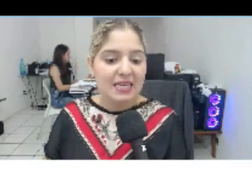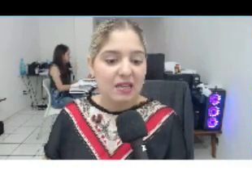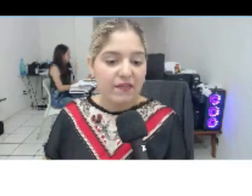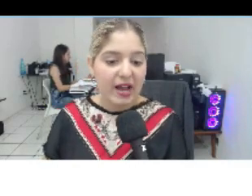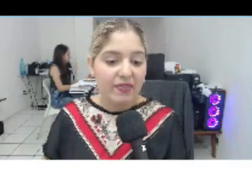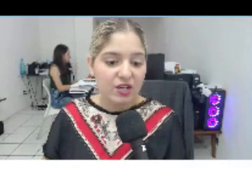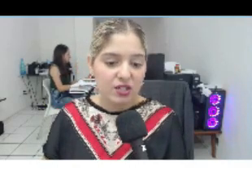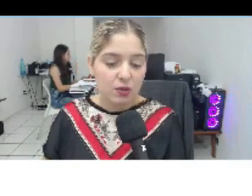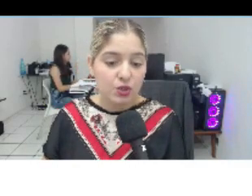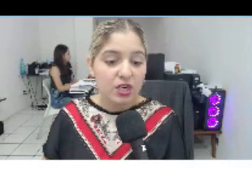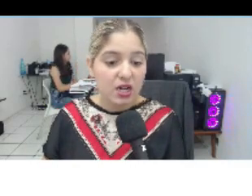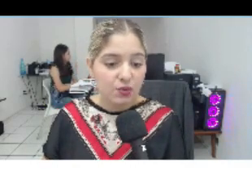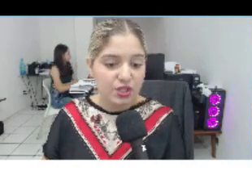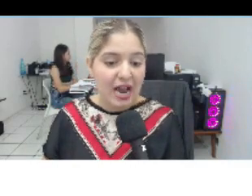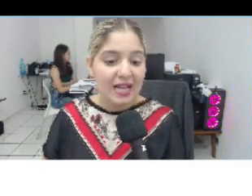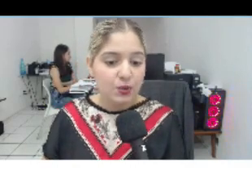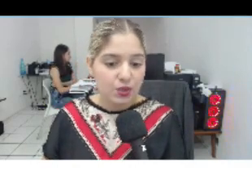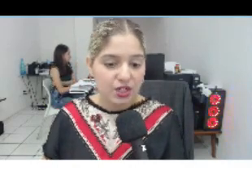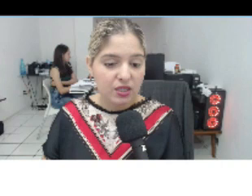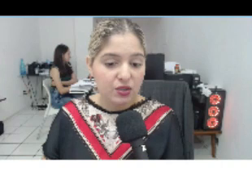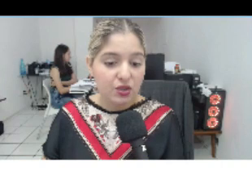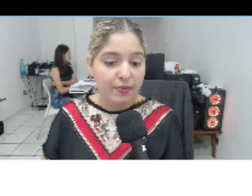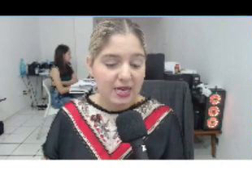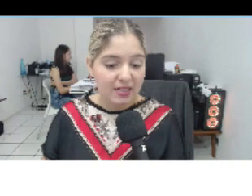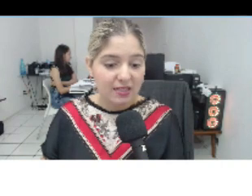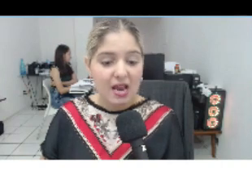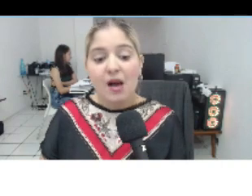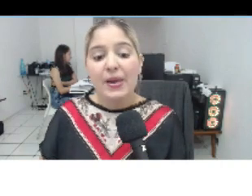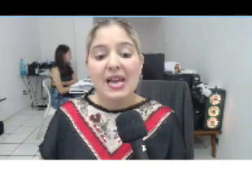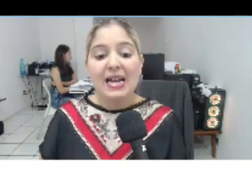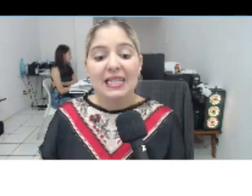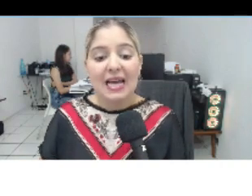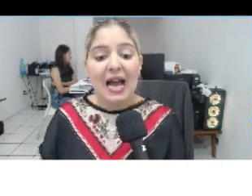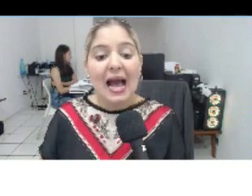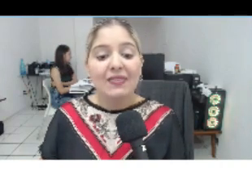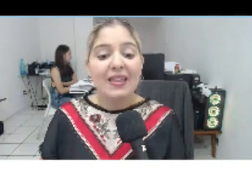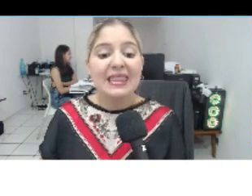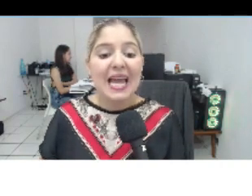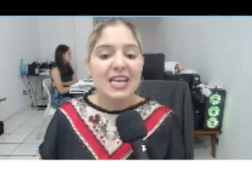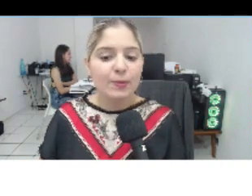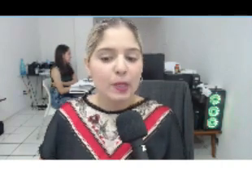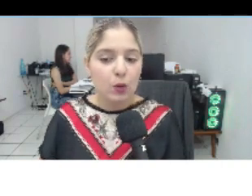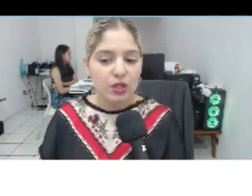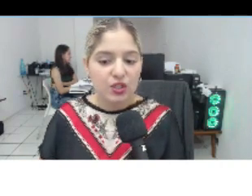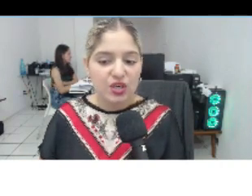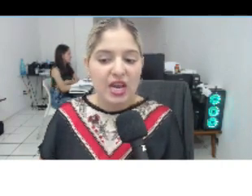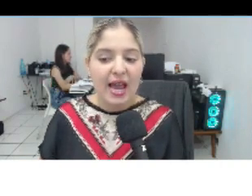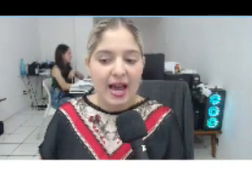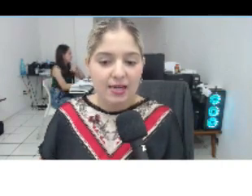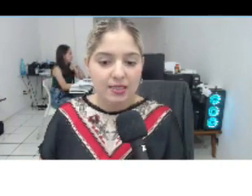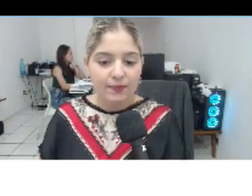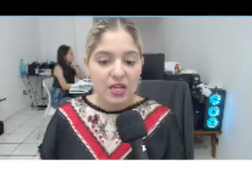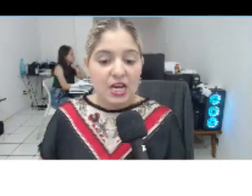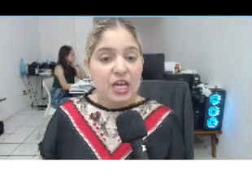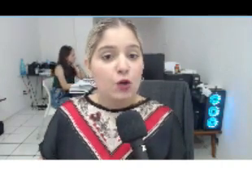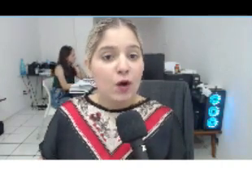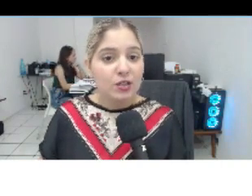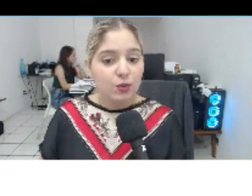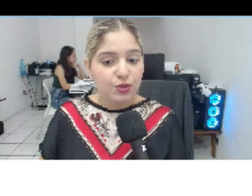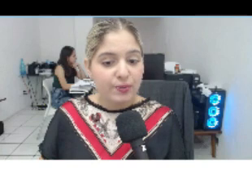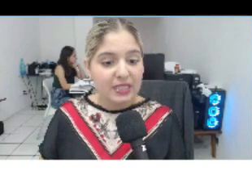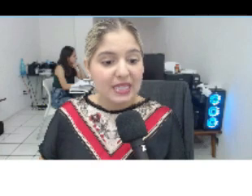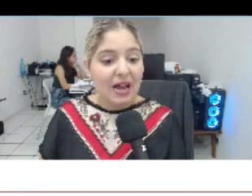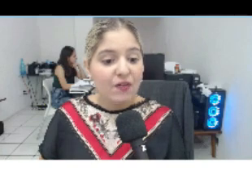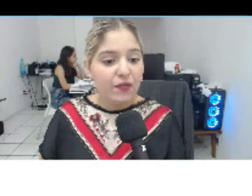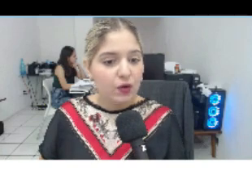quer destravar taxação de ganhos de acionistas de empresas para arrecadar até 10 bilhões de reais. E com